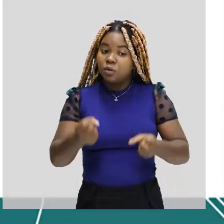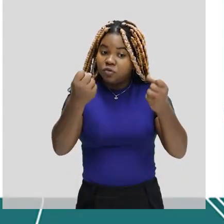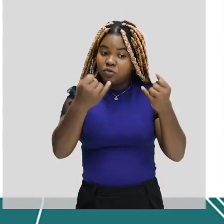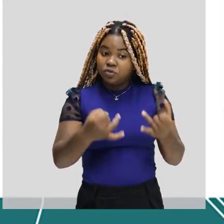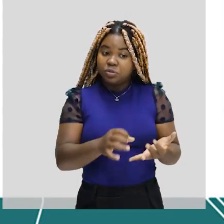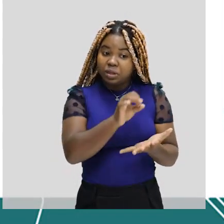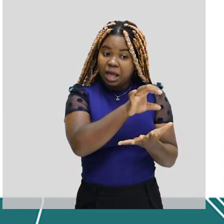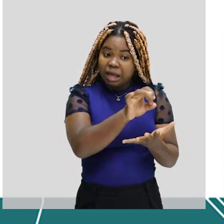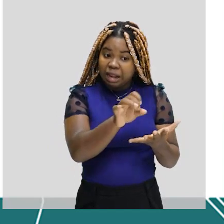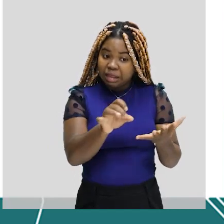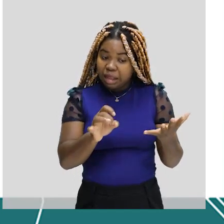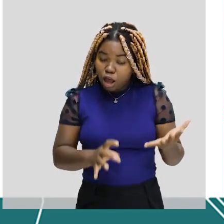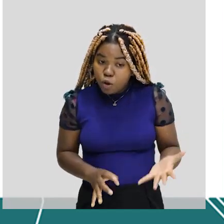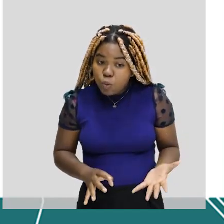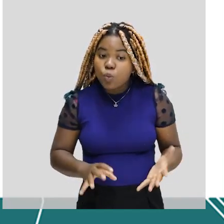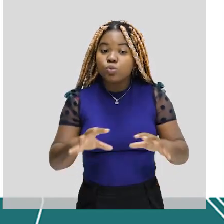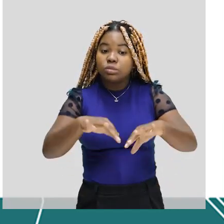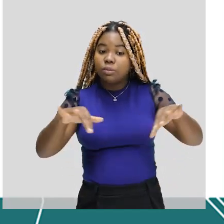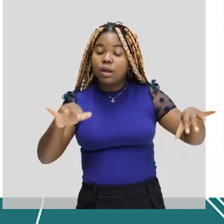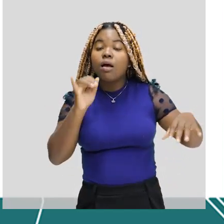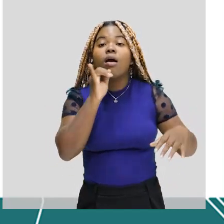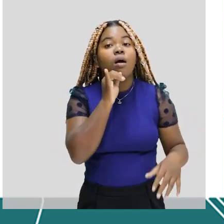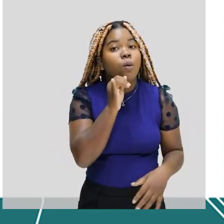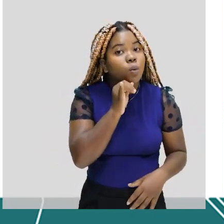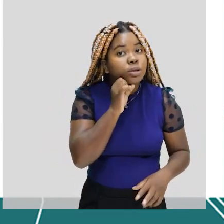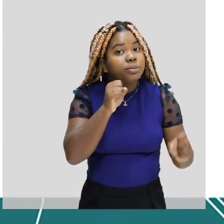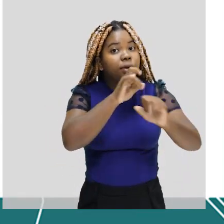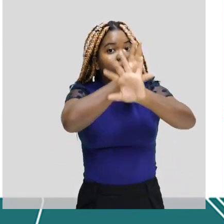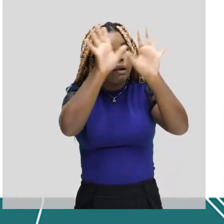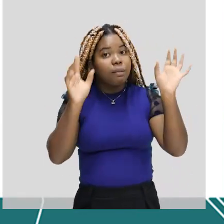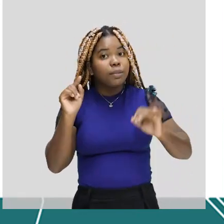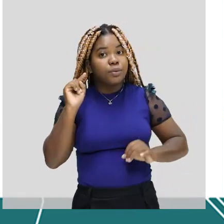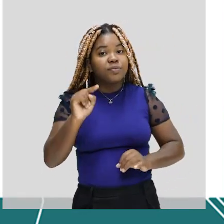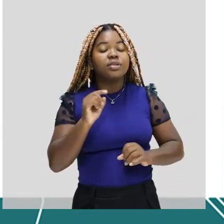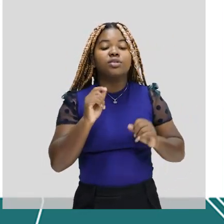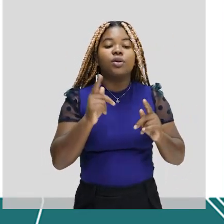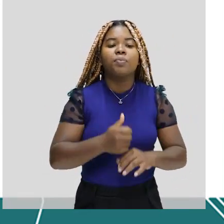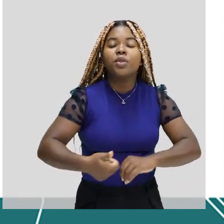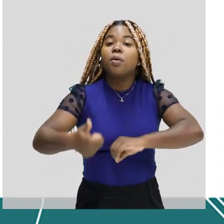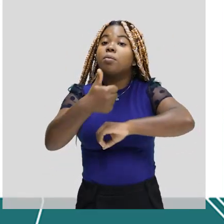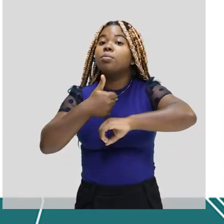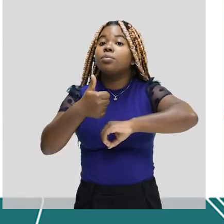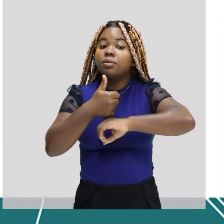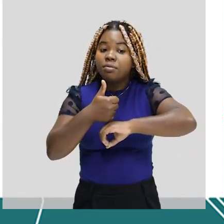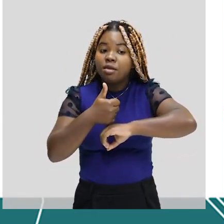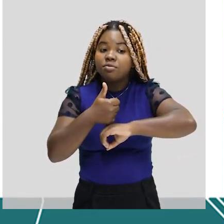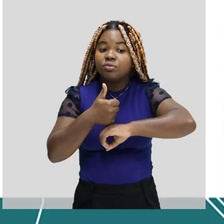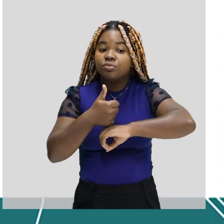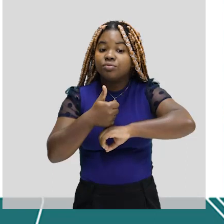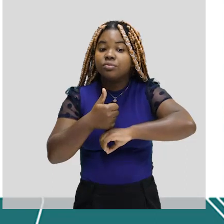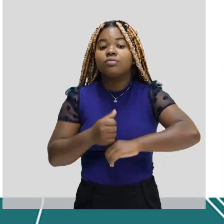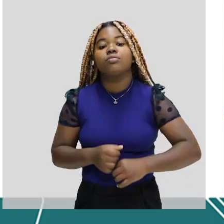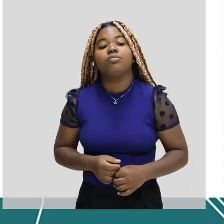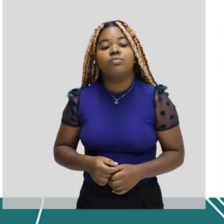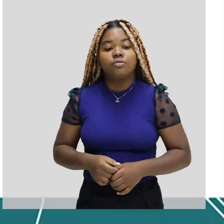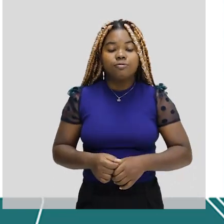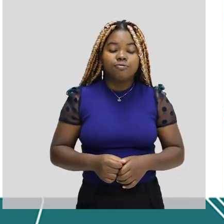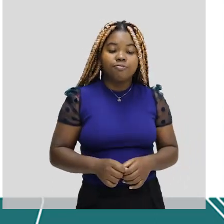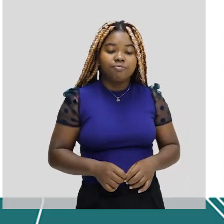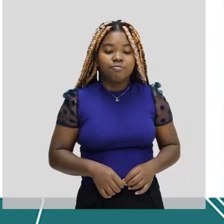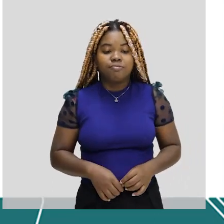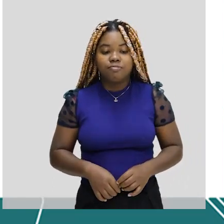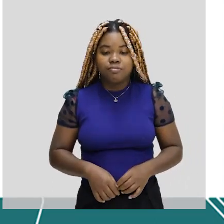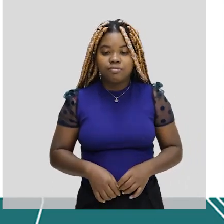usos separadamente com um exemplo, tá? Para demonstrar para vocês. Então, primeiro, to refer to habits